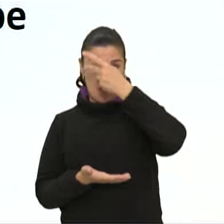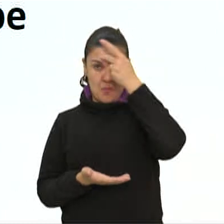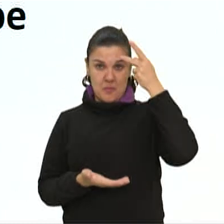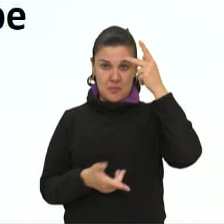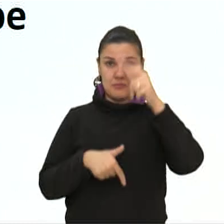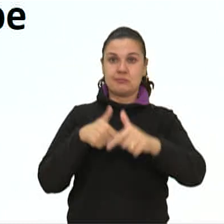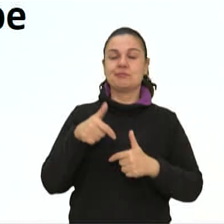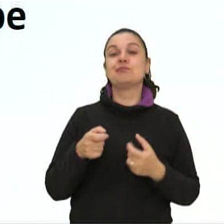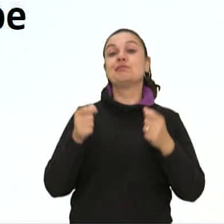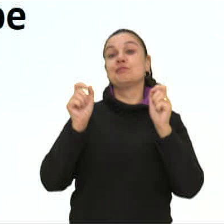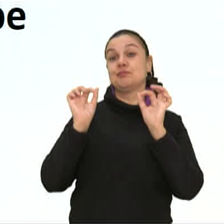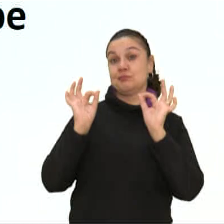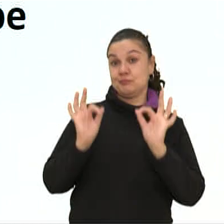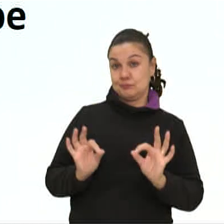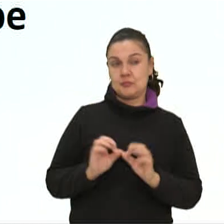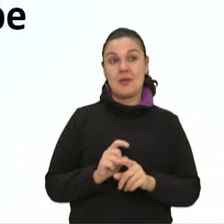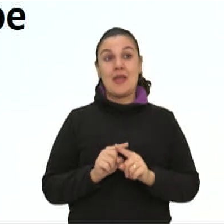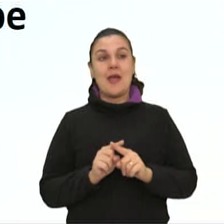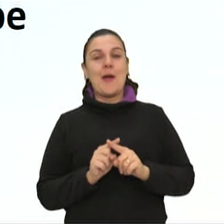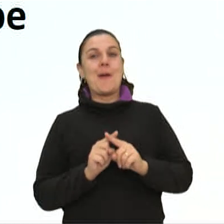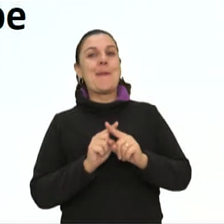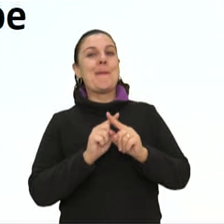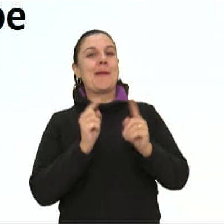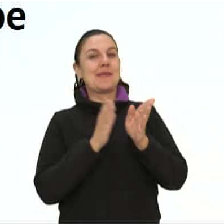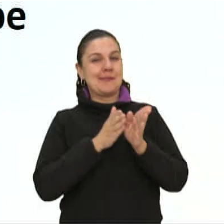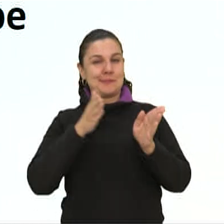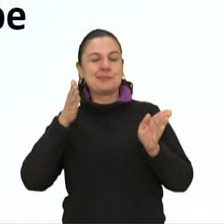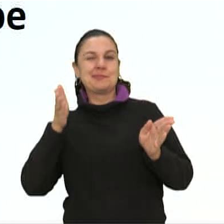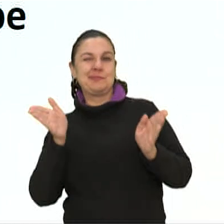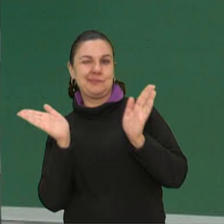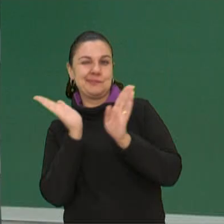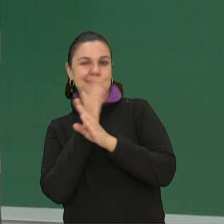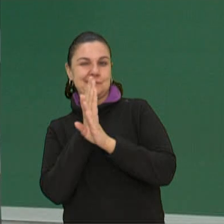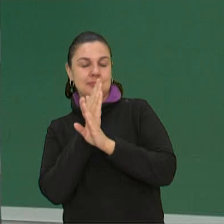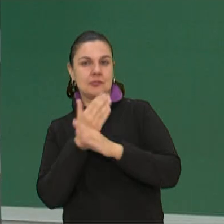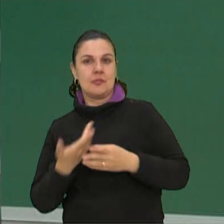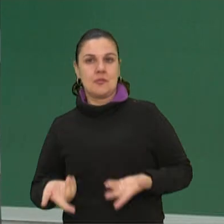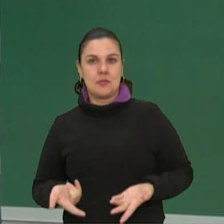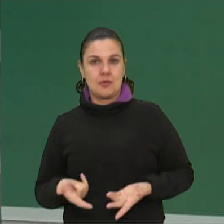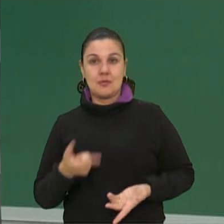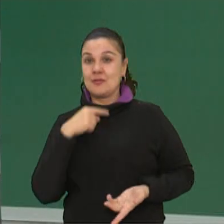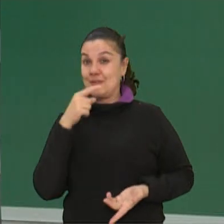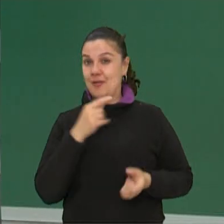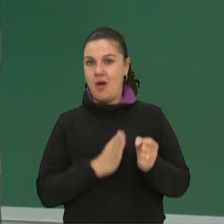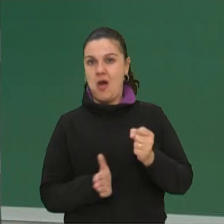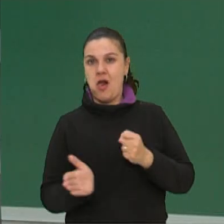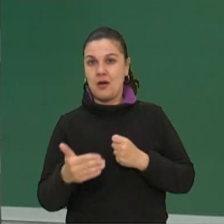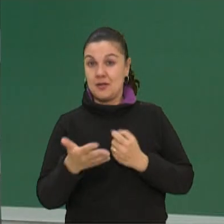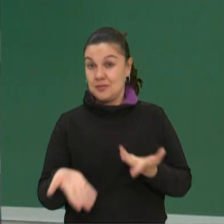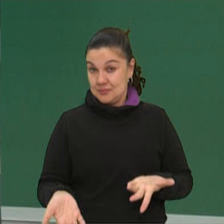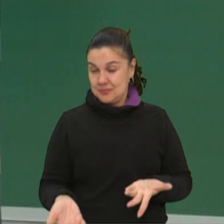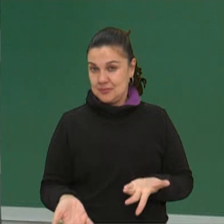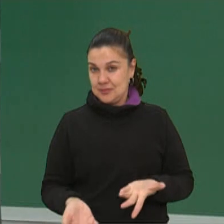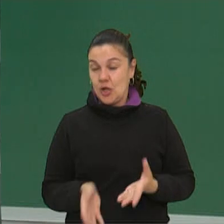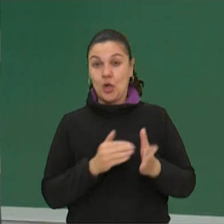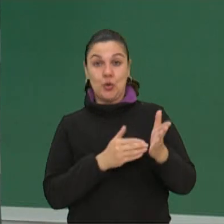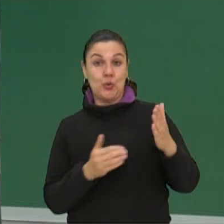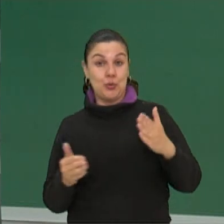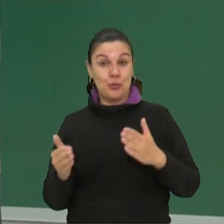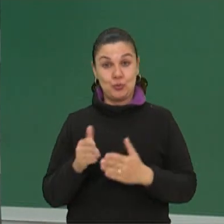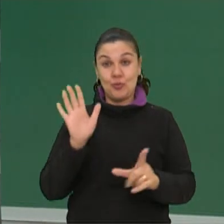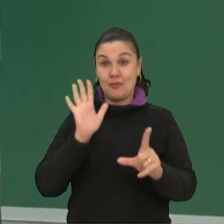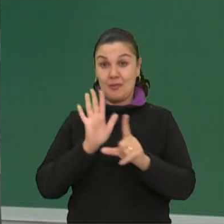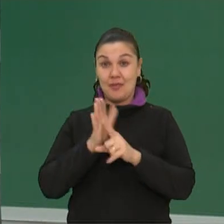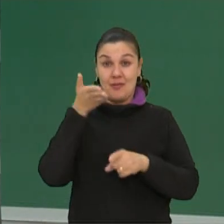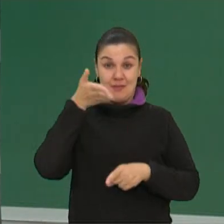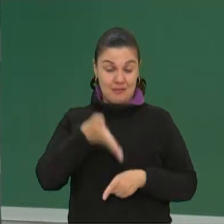mineradores. Justificativa oficial. Extraoficial: não haveria mais contrabando, então agora teria que ser totalmente